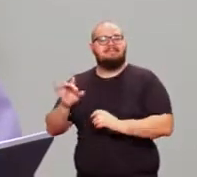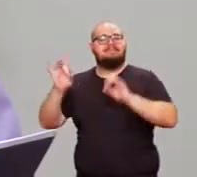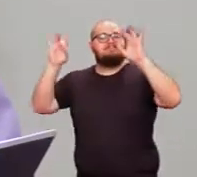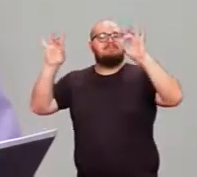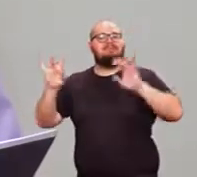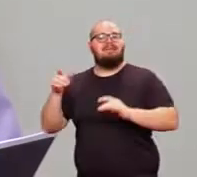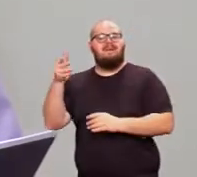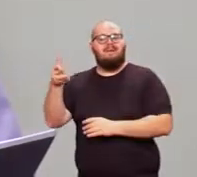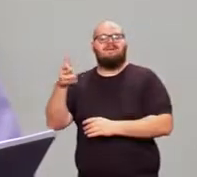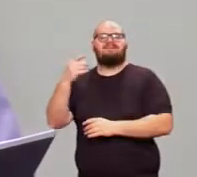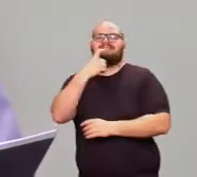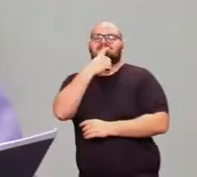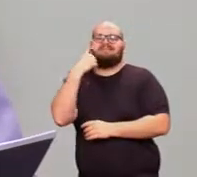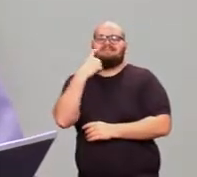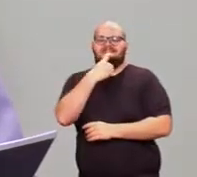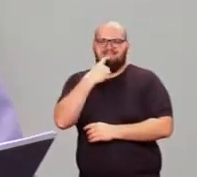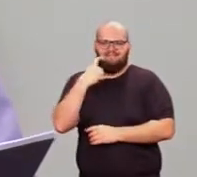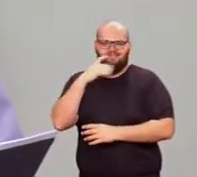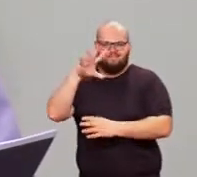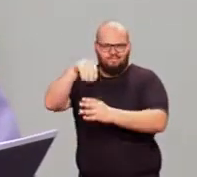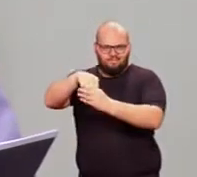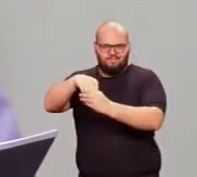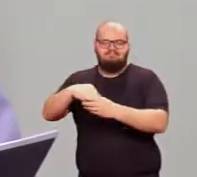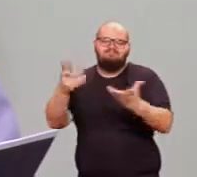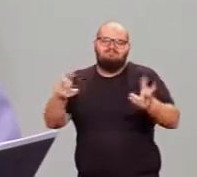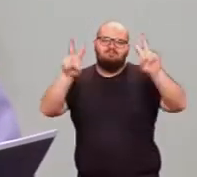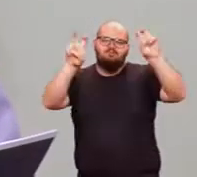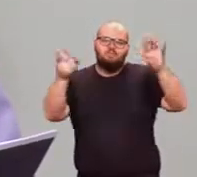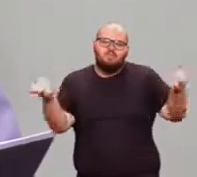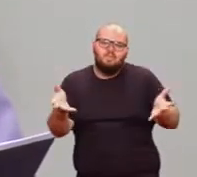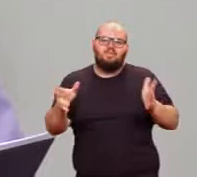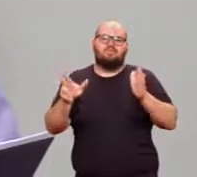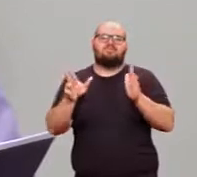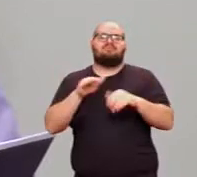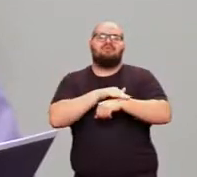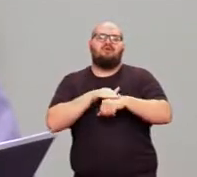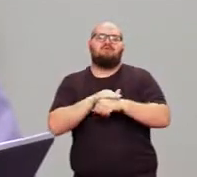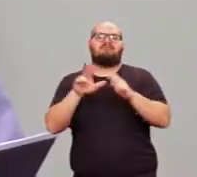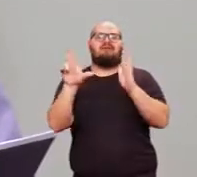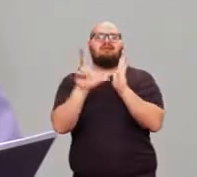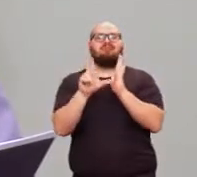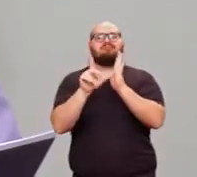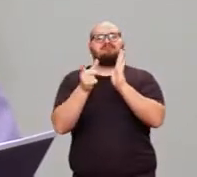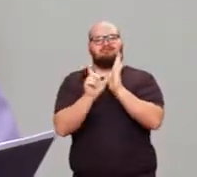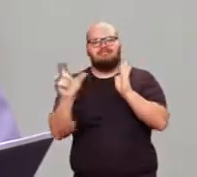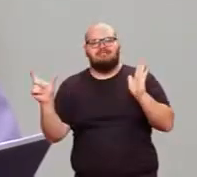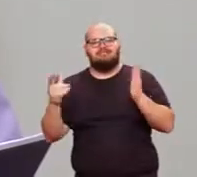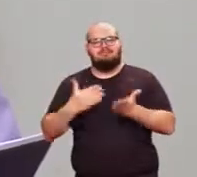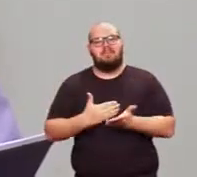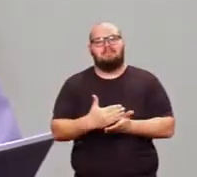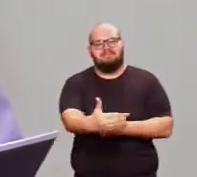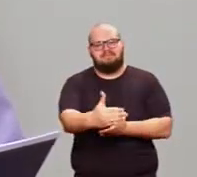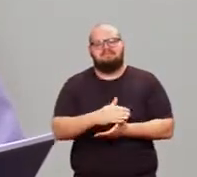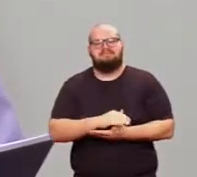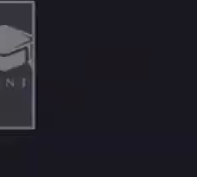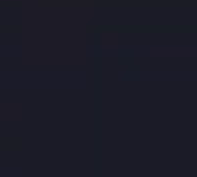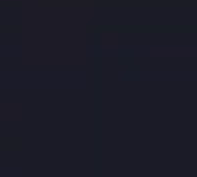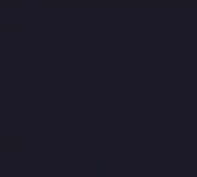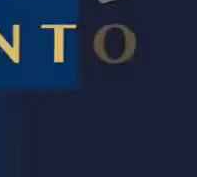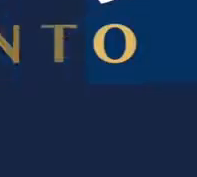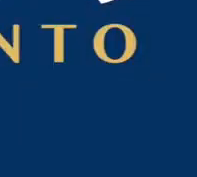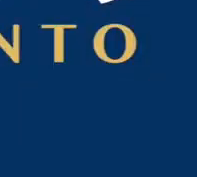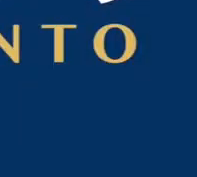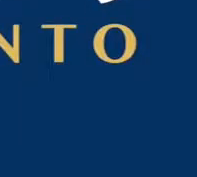da odontologia. Então é sobre esse tema que nós vamos conversar hoje no programa Ubra Conhecimento, que está começando.